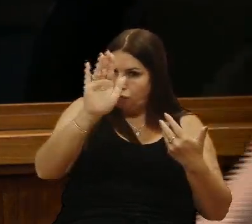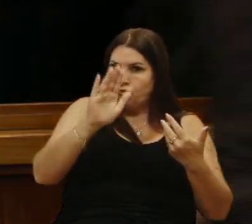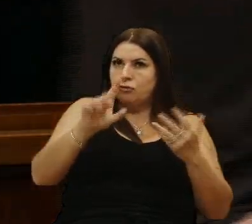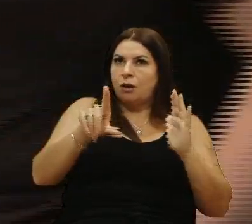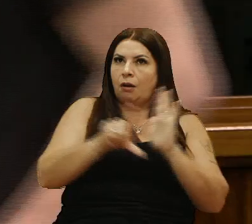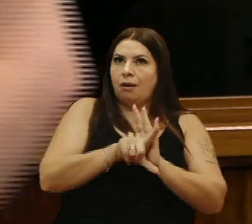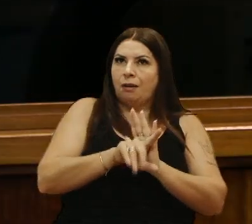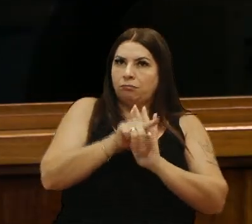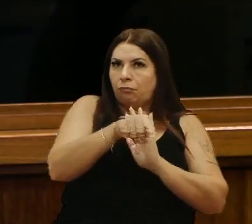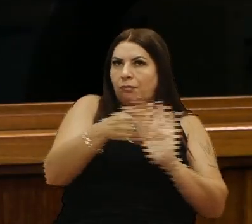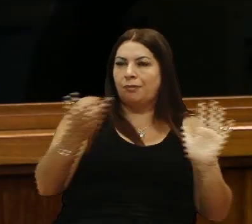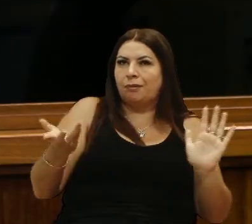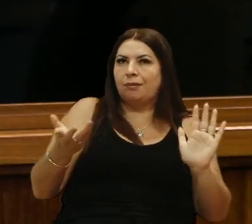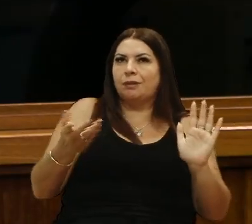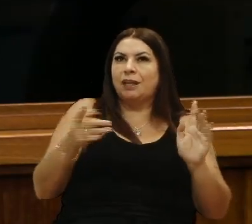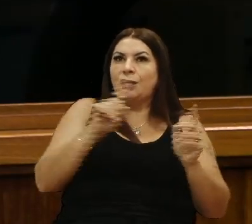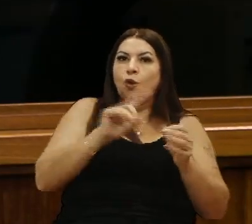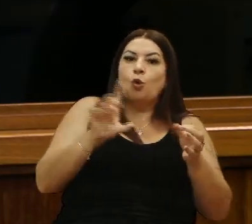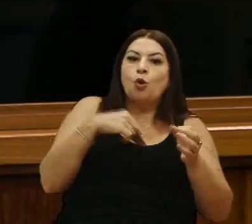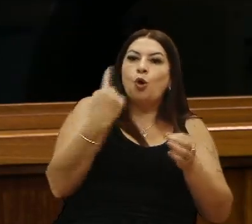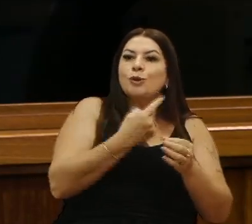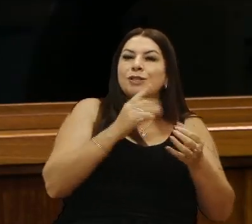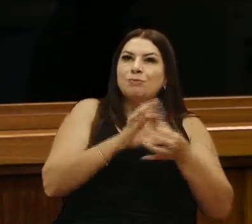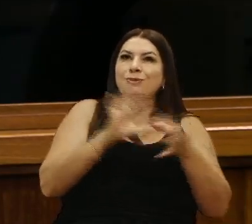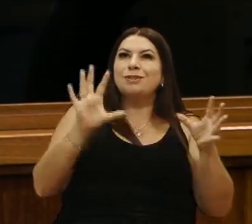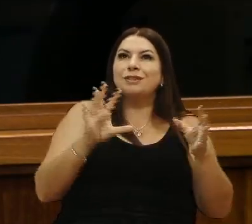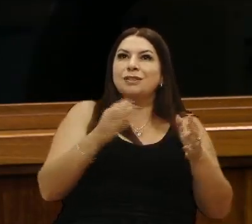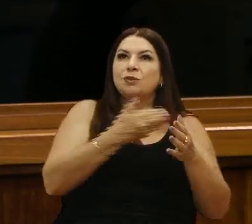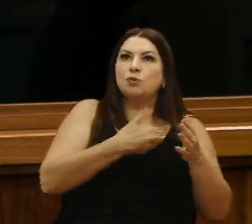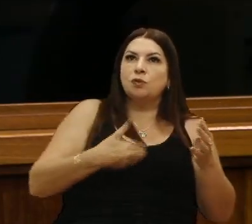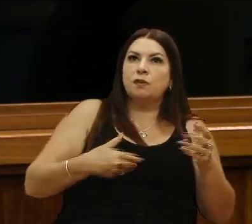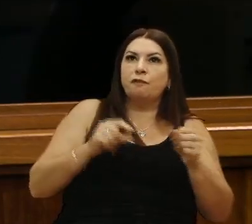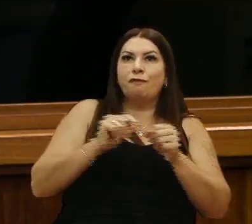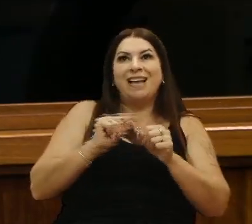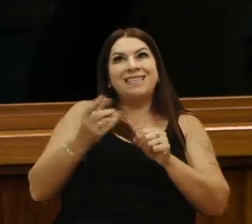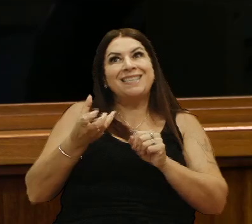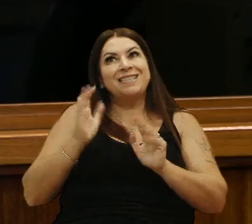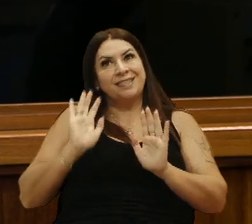tá lá. Nós estamos autorizando, o governo faz se quiser,